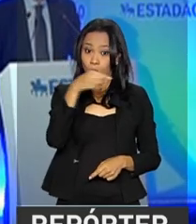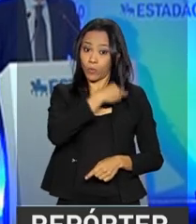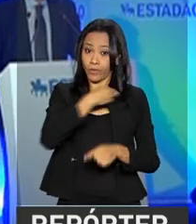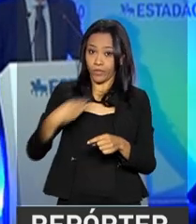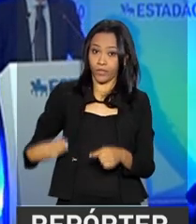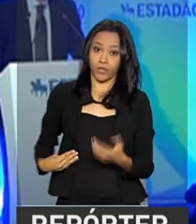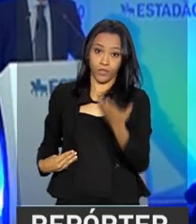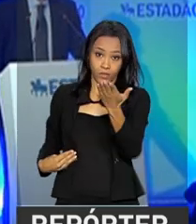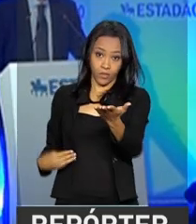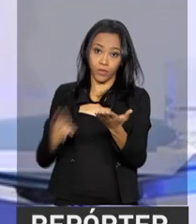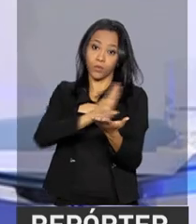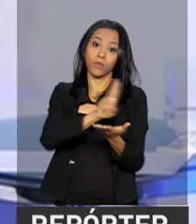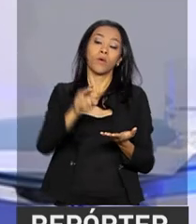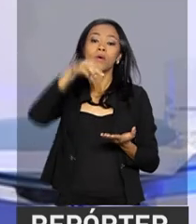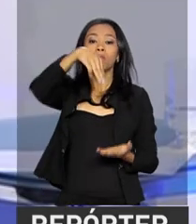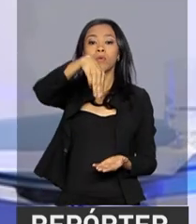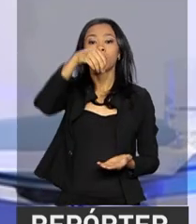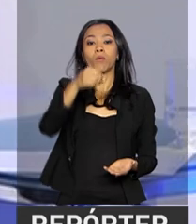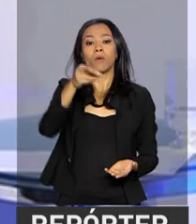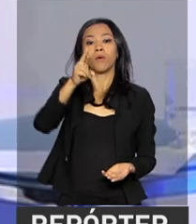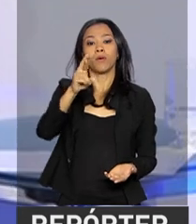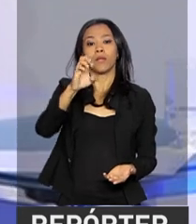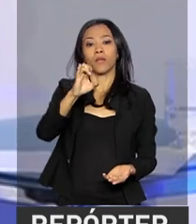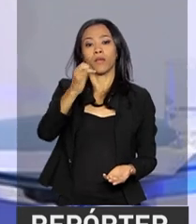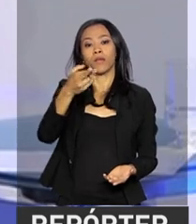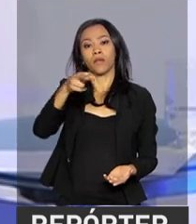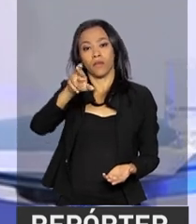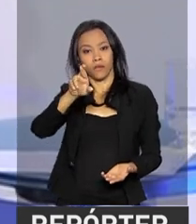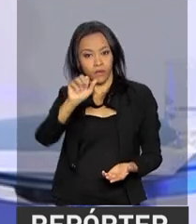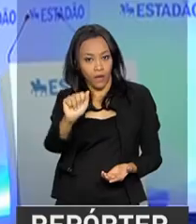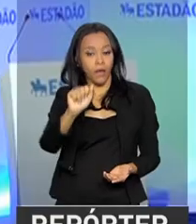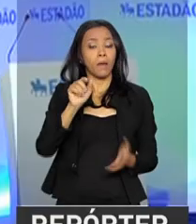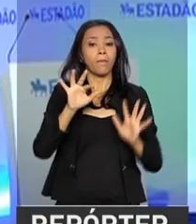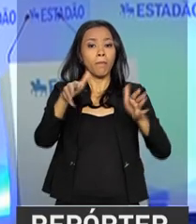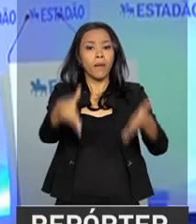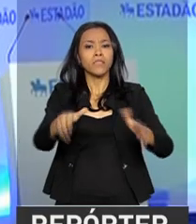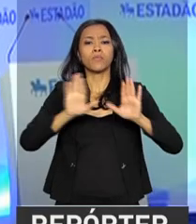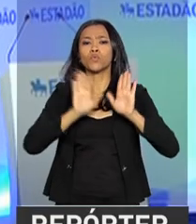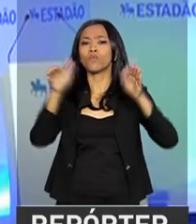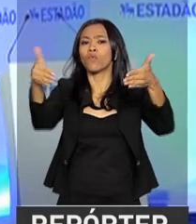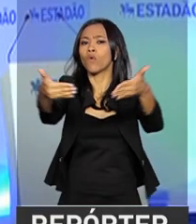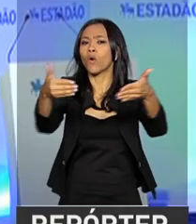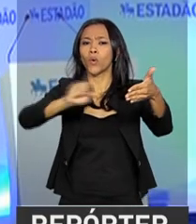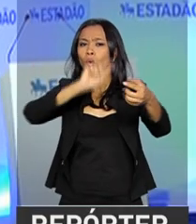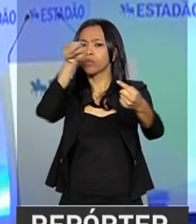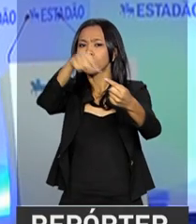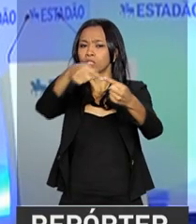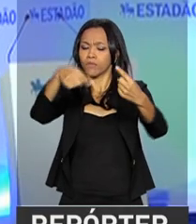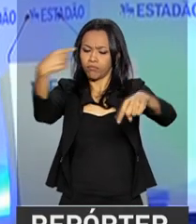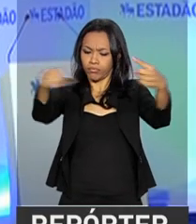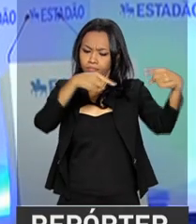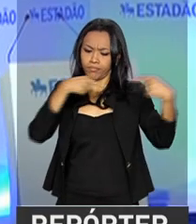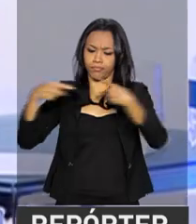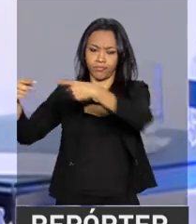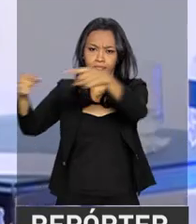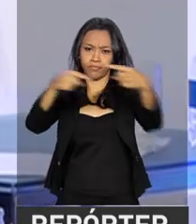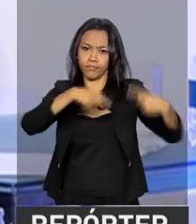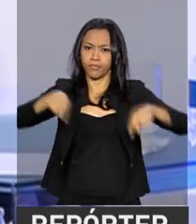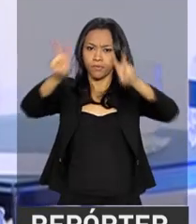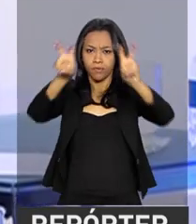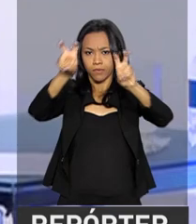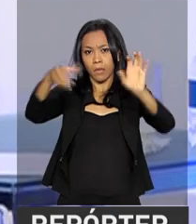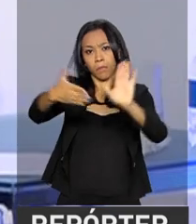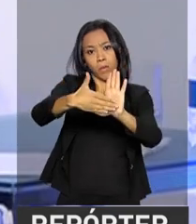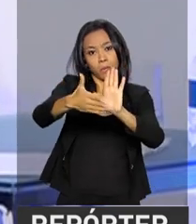república moreira franco participou de um fórum do grupo estado para debater a proposta de reforma da previdência apresentada